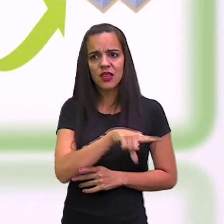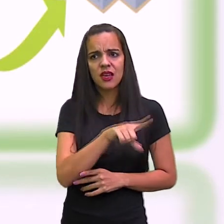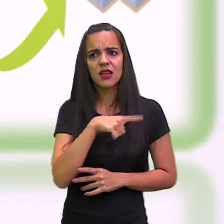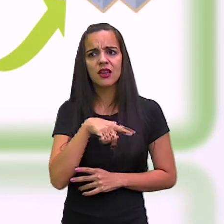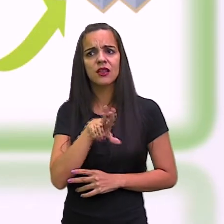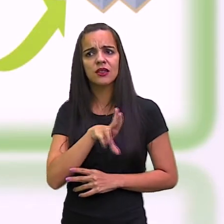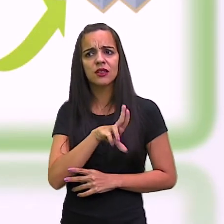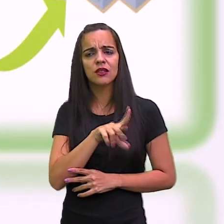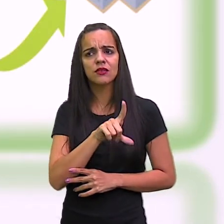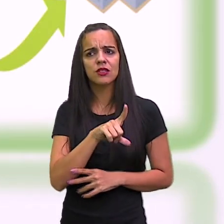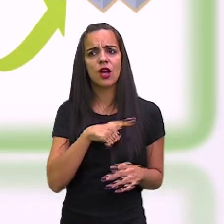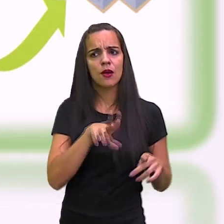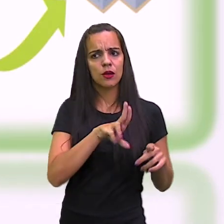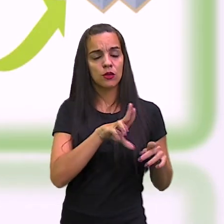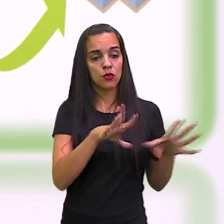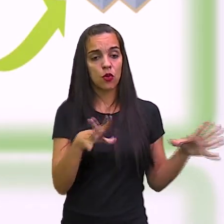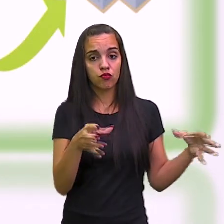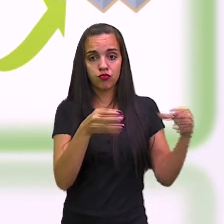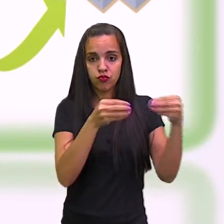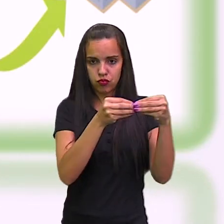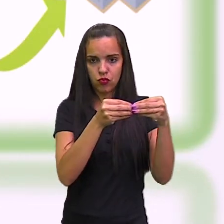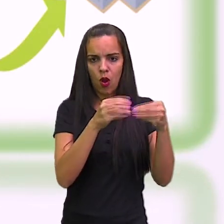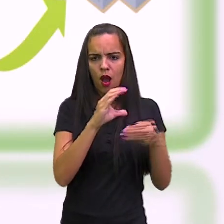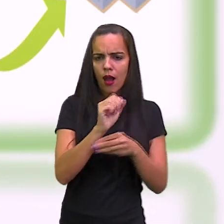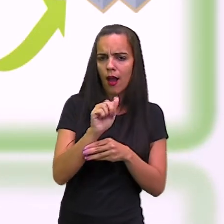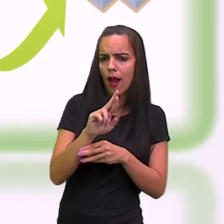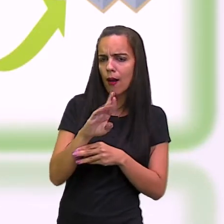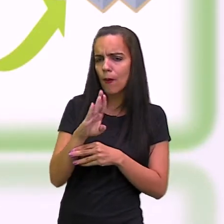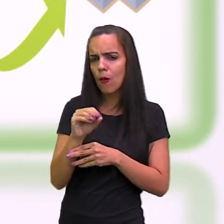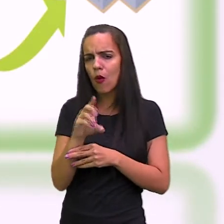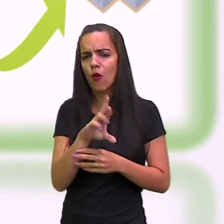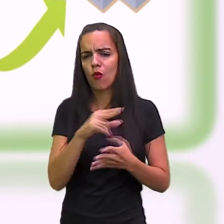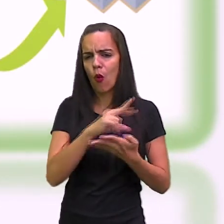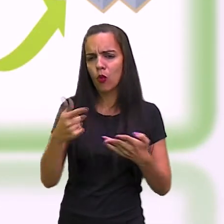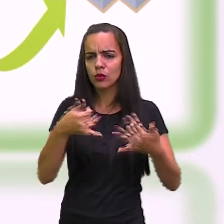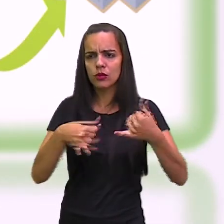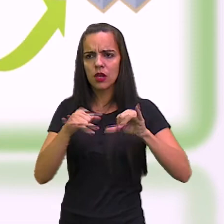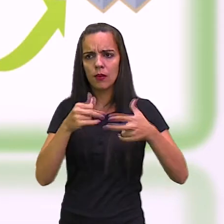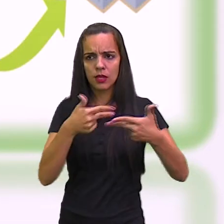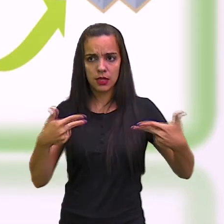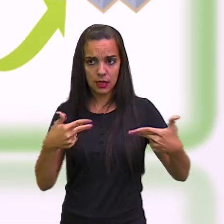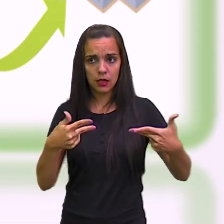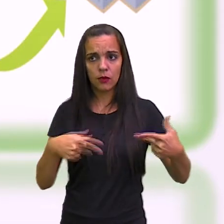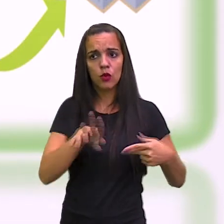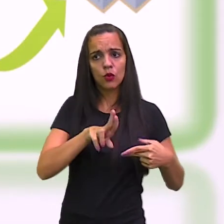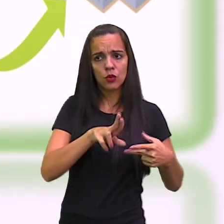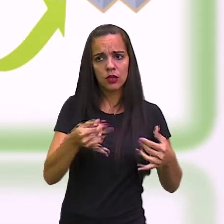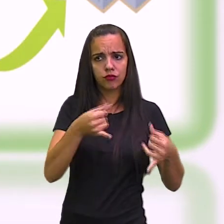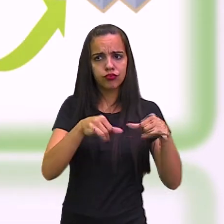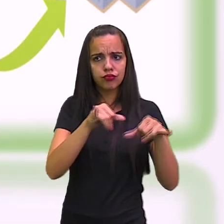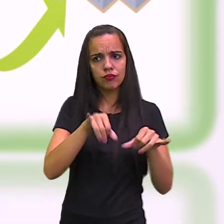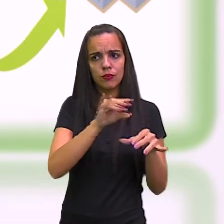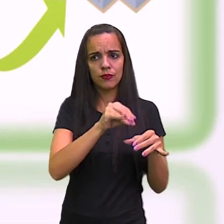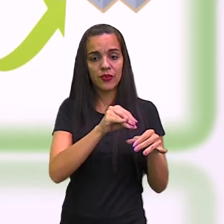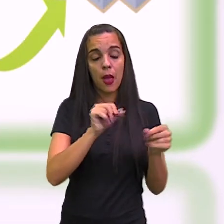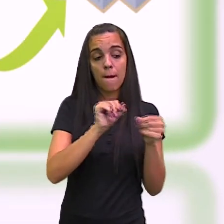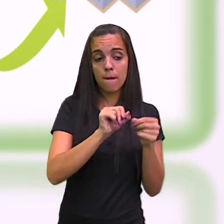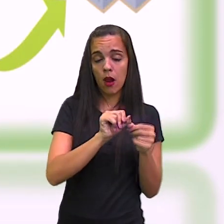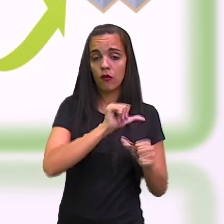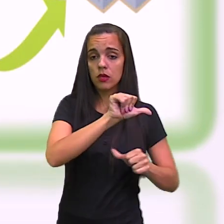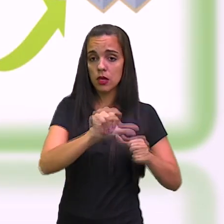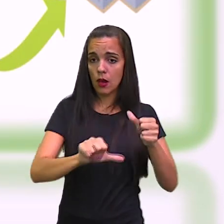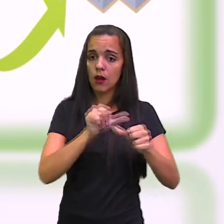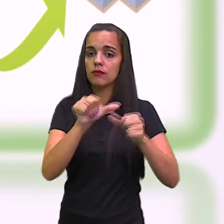hidrogênio e monóxido de carbono de alta combustão e também pode ser usado para produzir